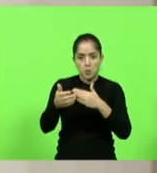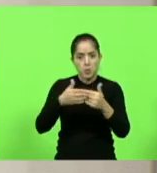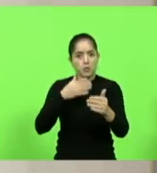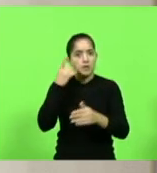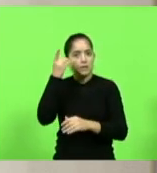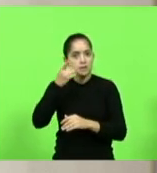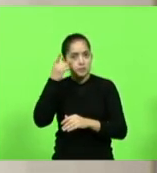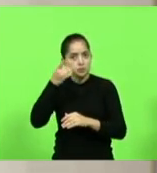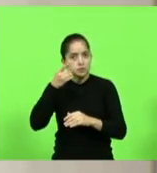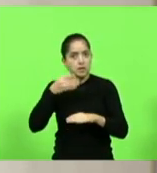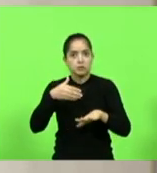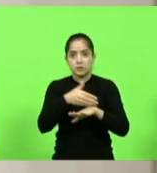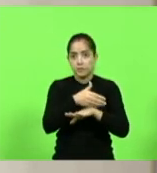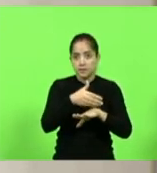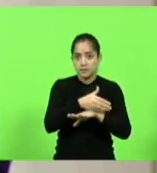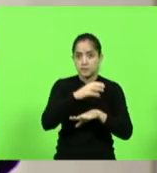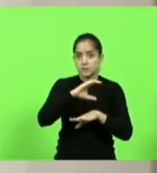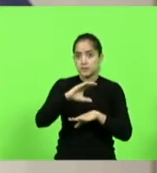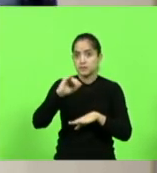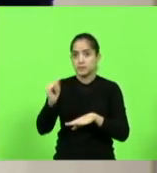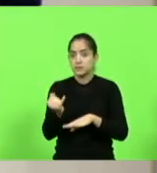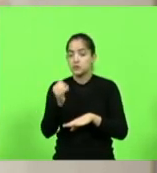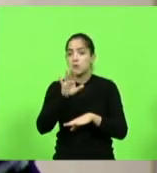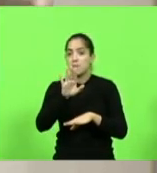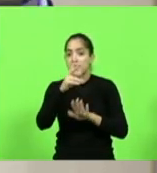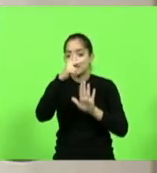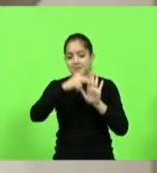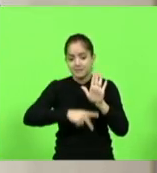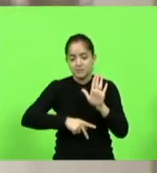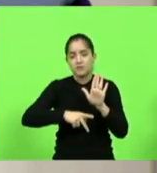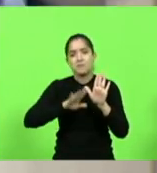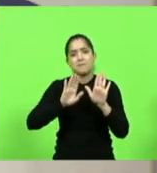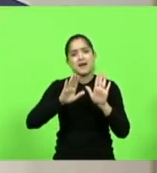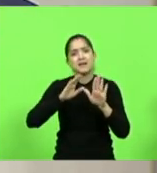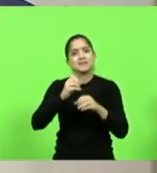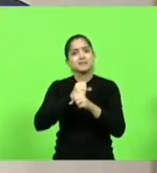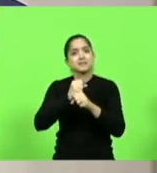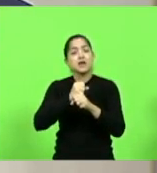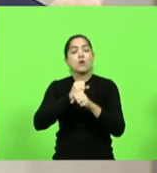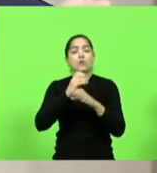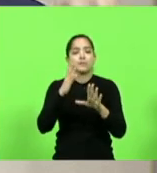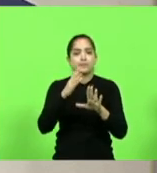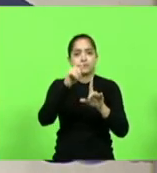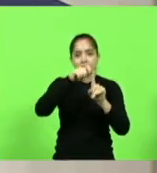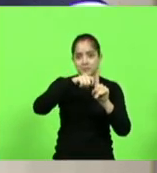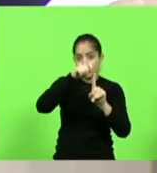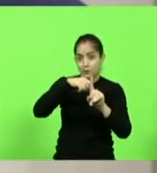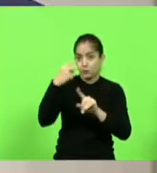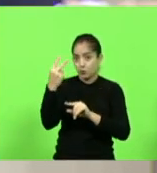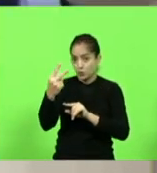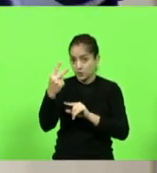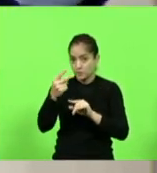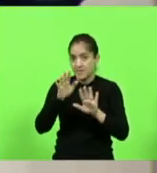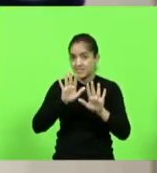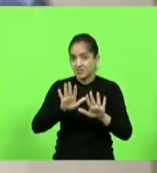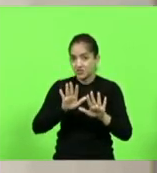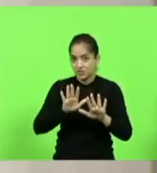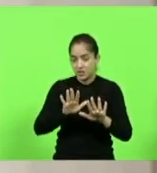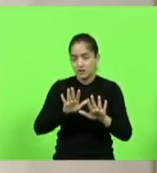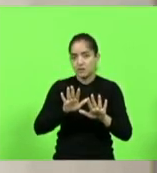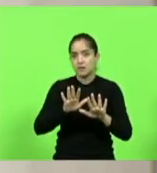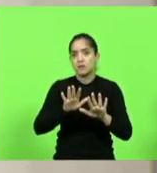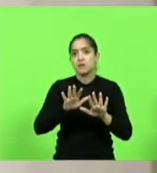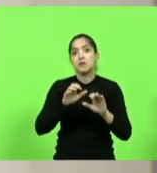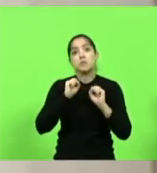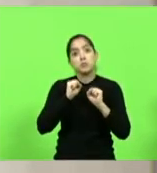da CCJ. Mas esse projeto já está mais de 2 meses na casa. Vossa Excelência podia ter feito isso quando foi